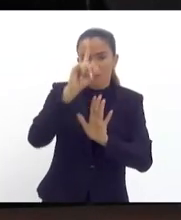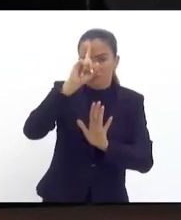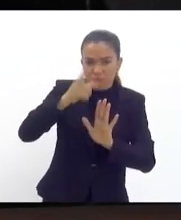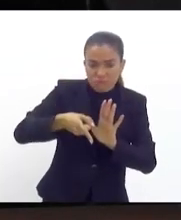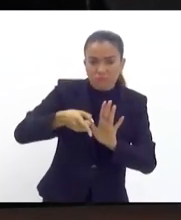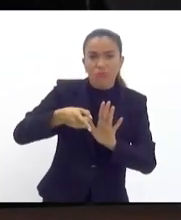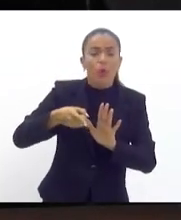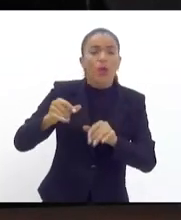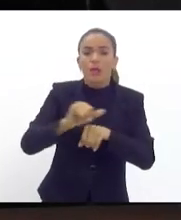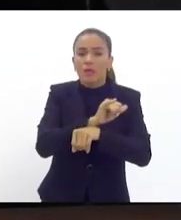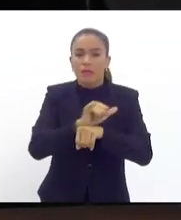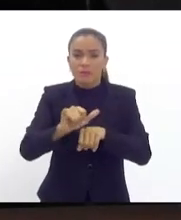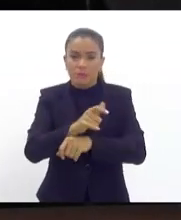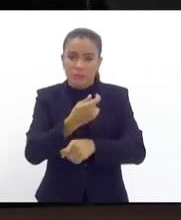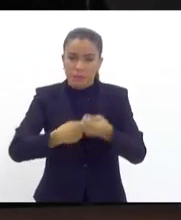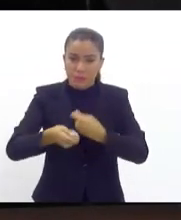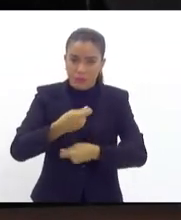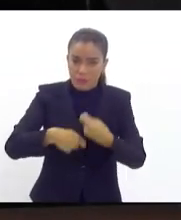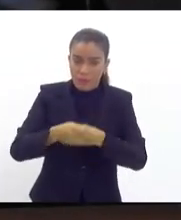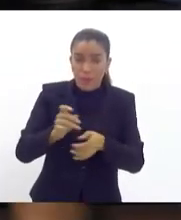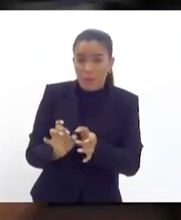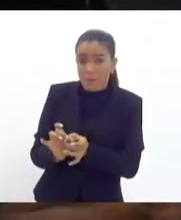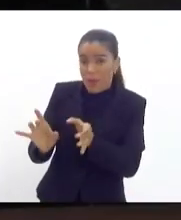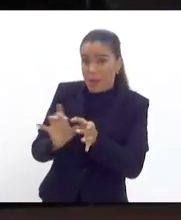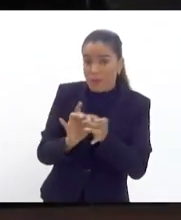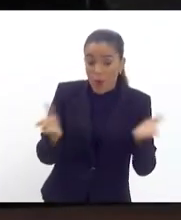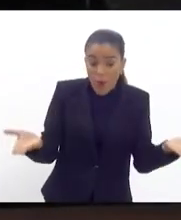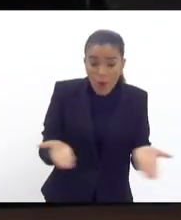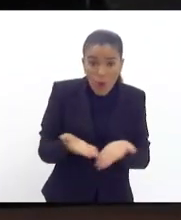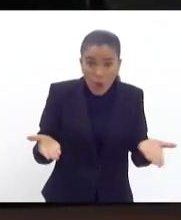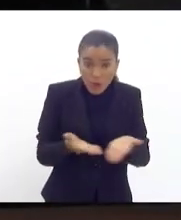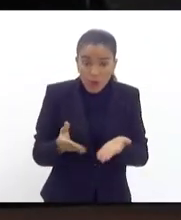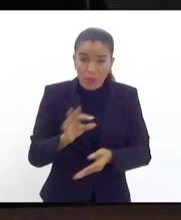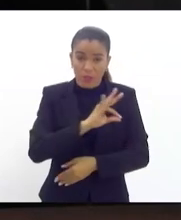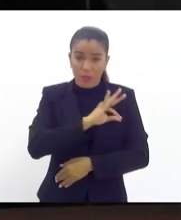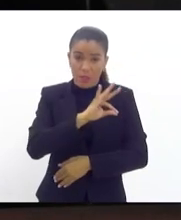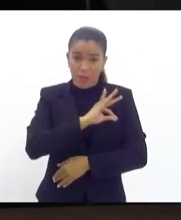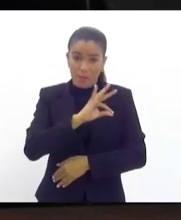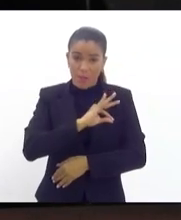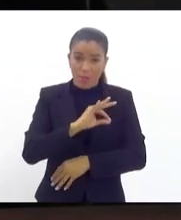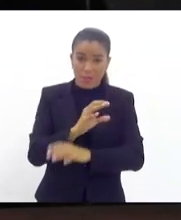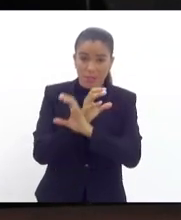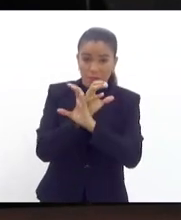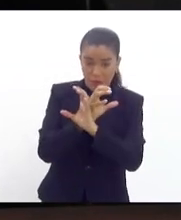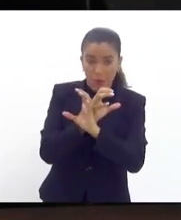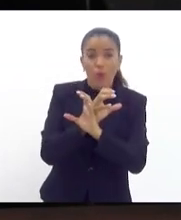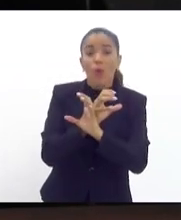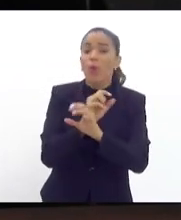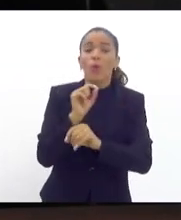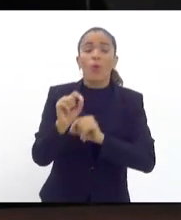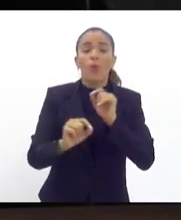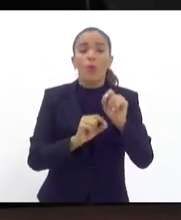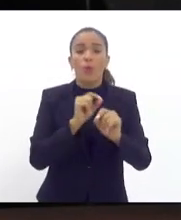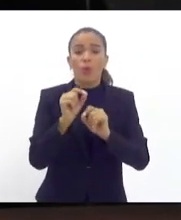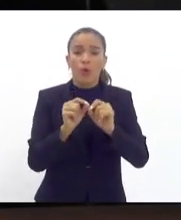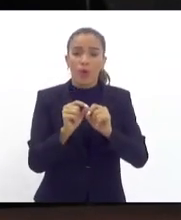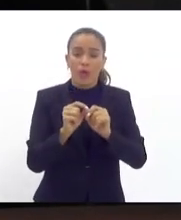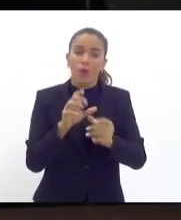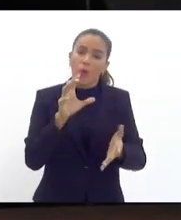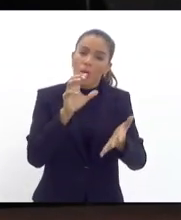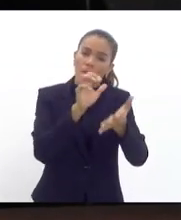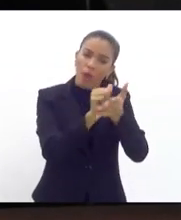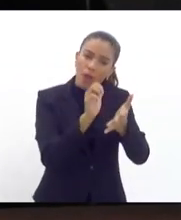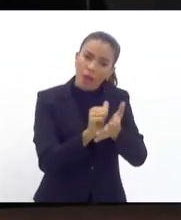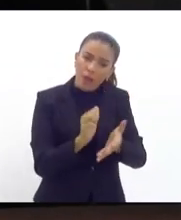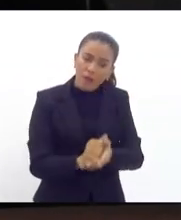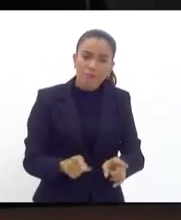medidas administrativas que permitiram hoje que a polícia civil fizesse né o cadastro